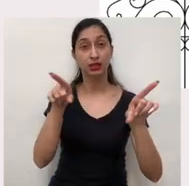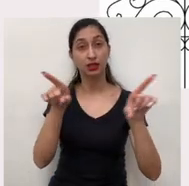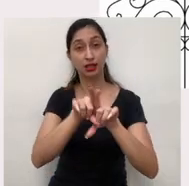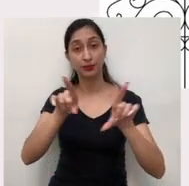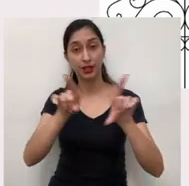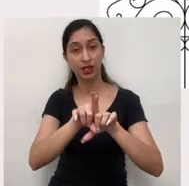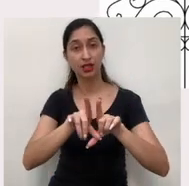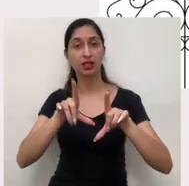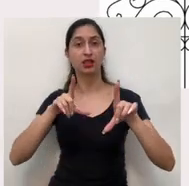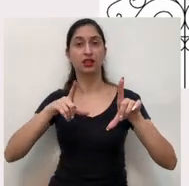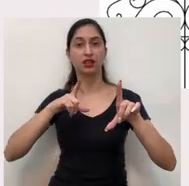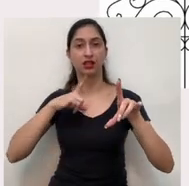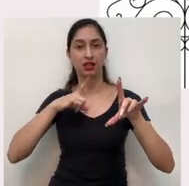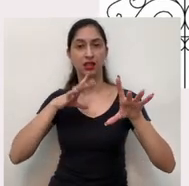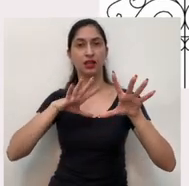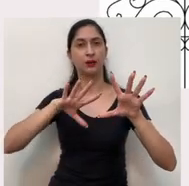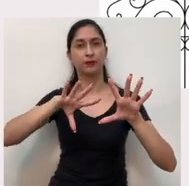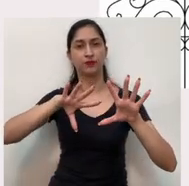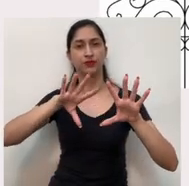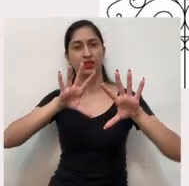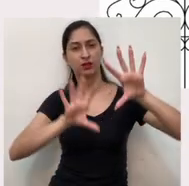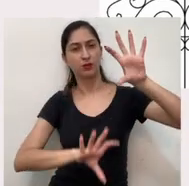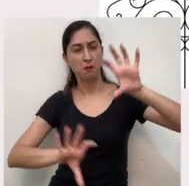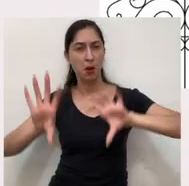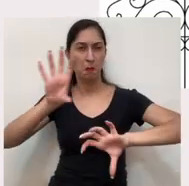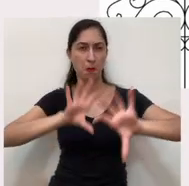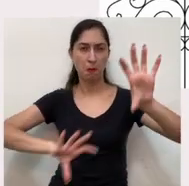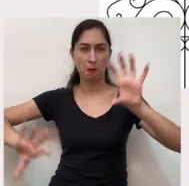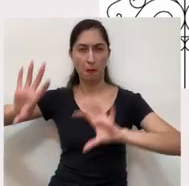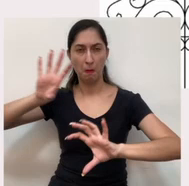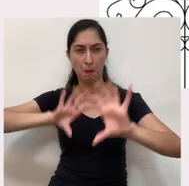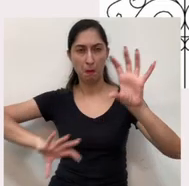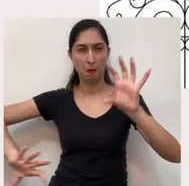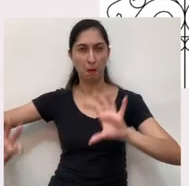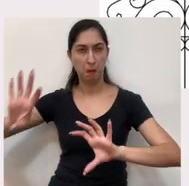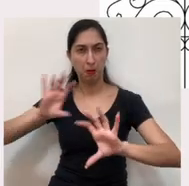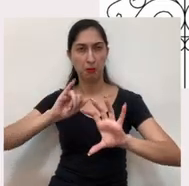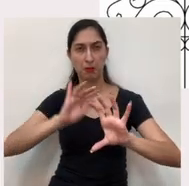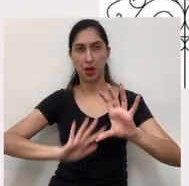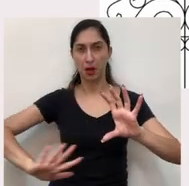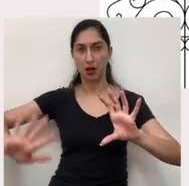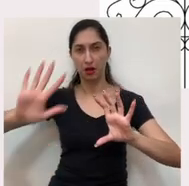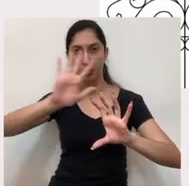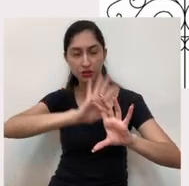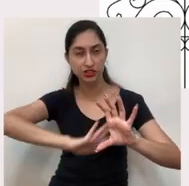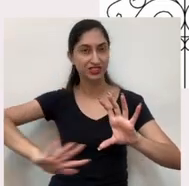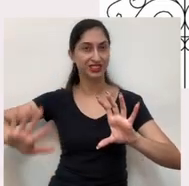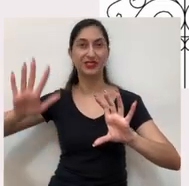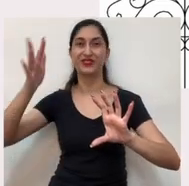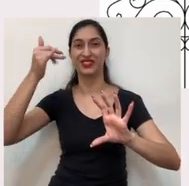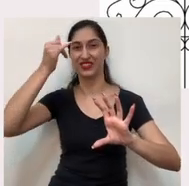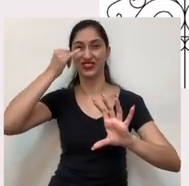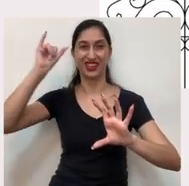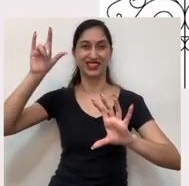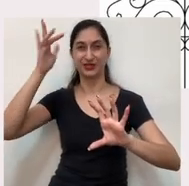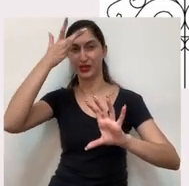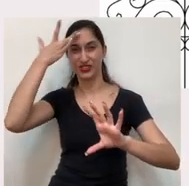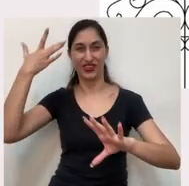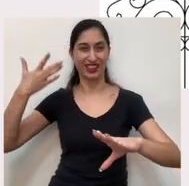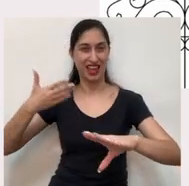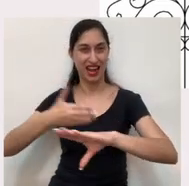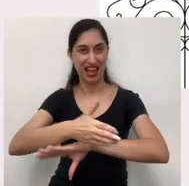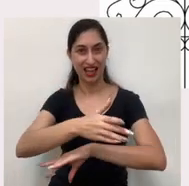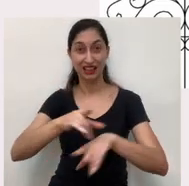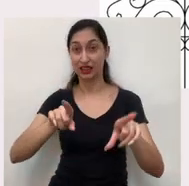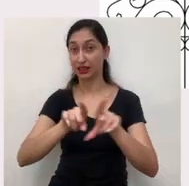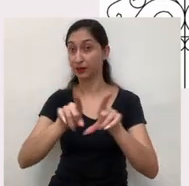de complementações estrambóticas, para poder não passar ninguém, né? Há essa